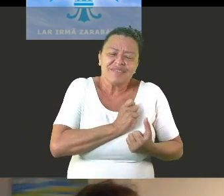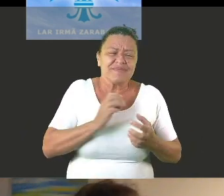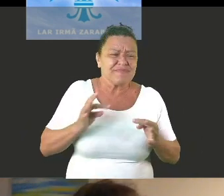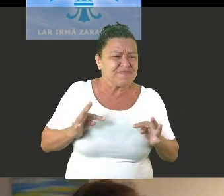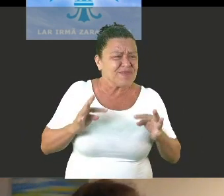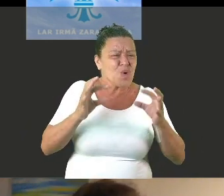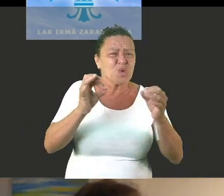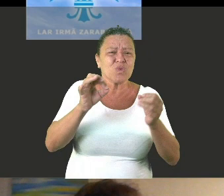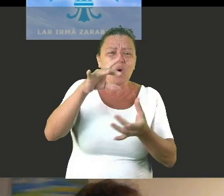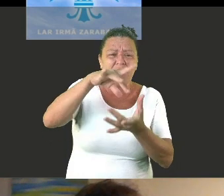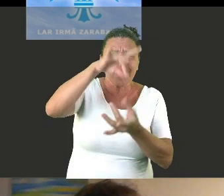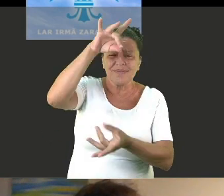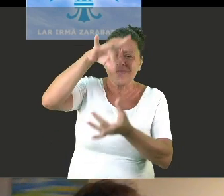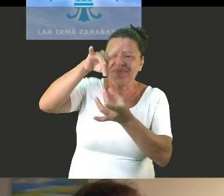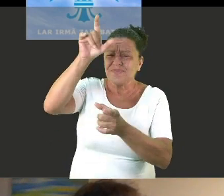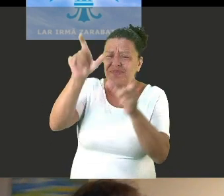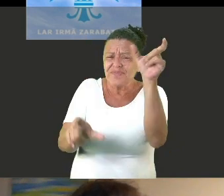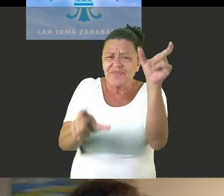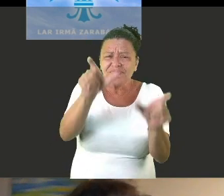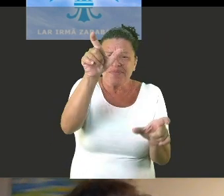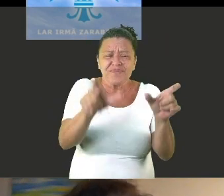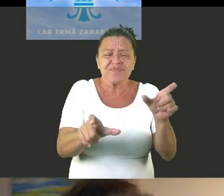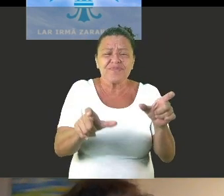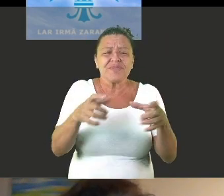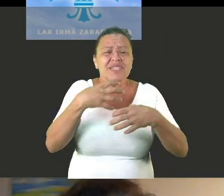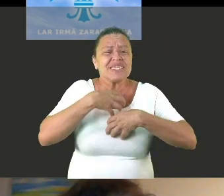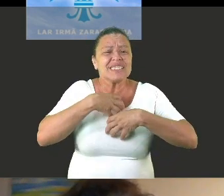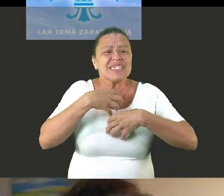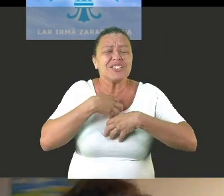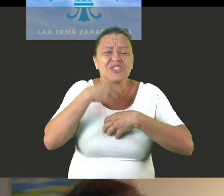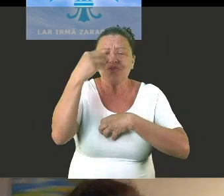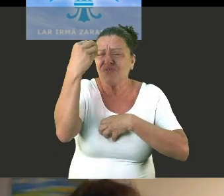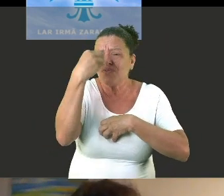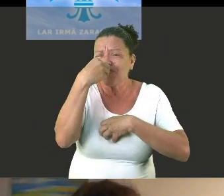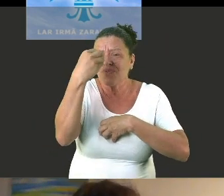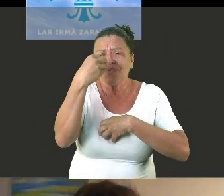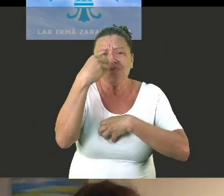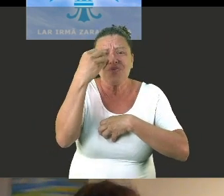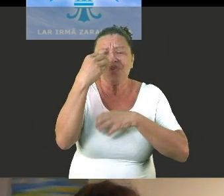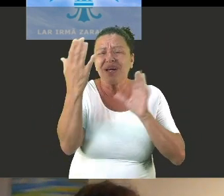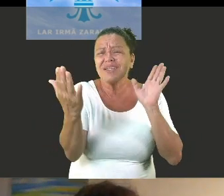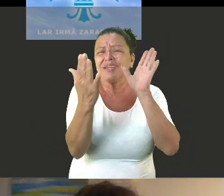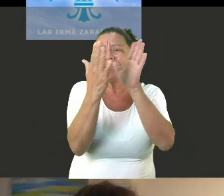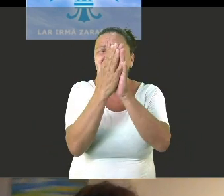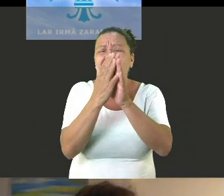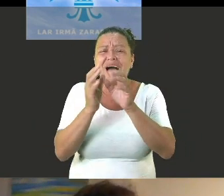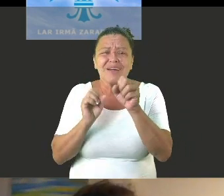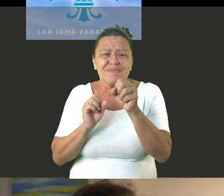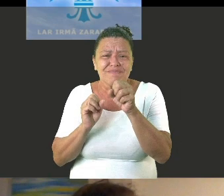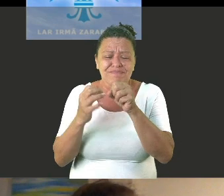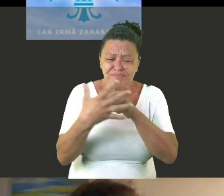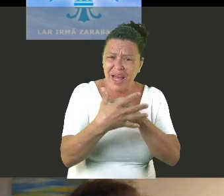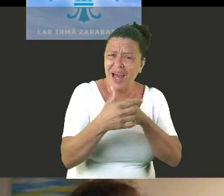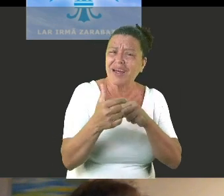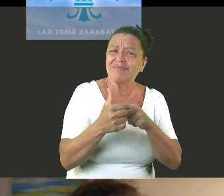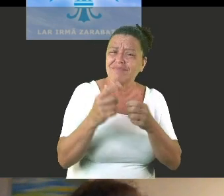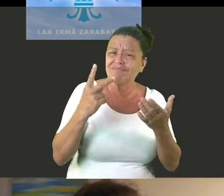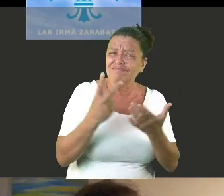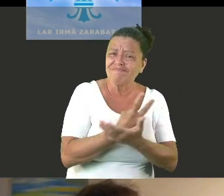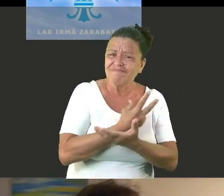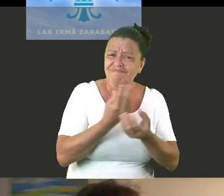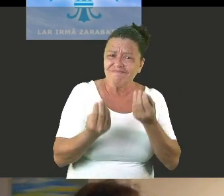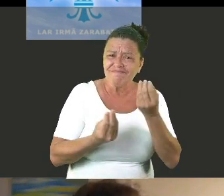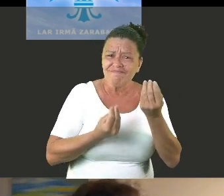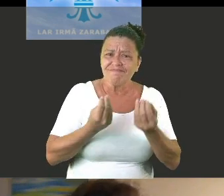as criaturas que nesse momento estão se sentindo enfraquecidas diante da doença, para todos aqueles